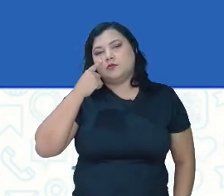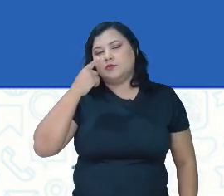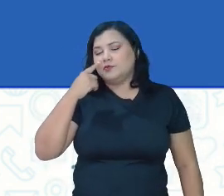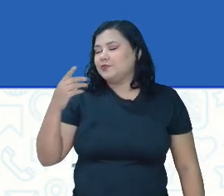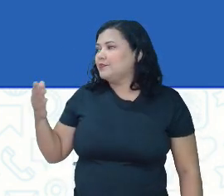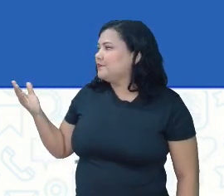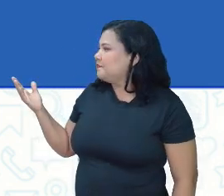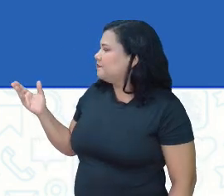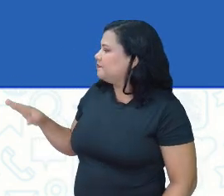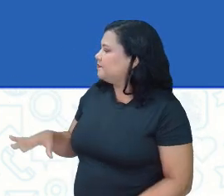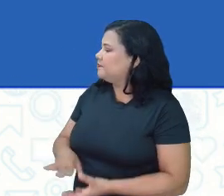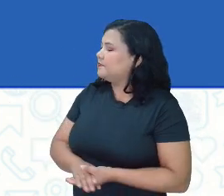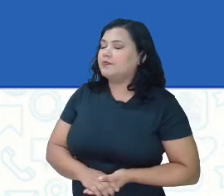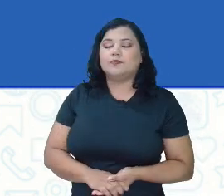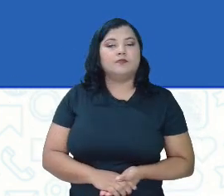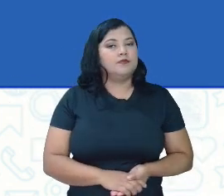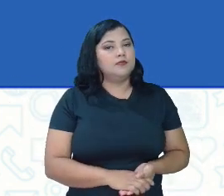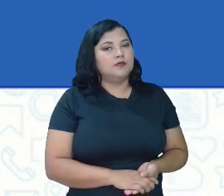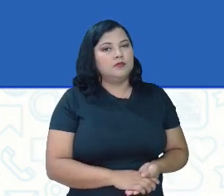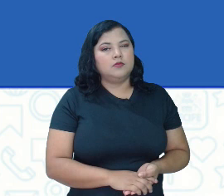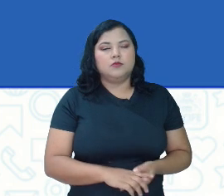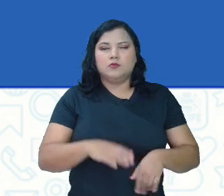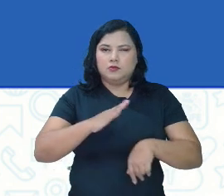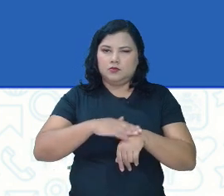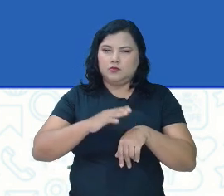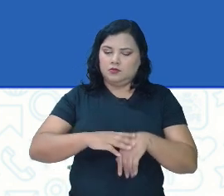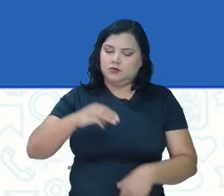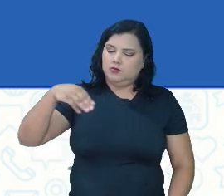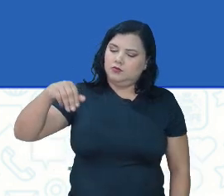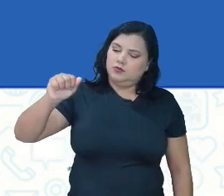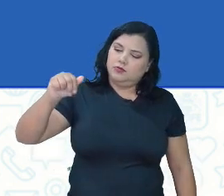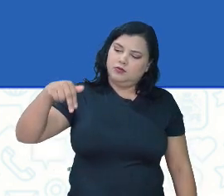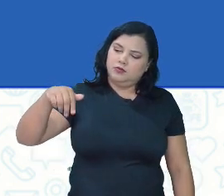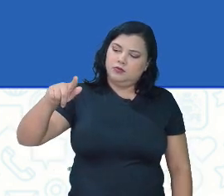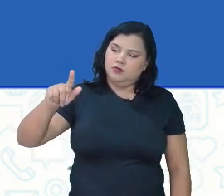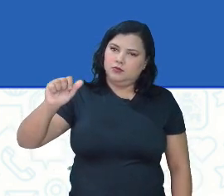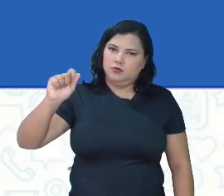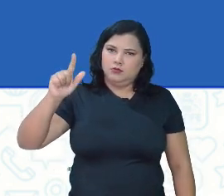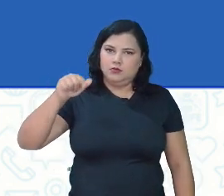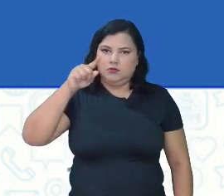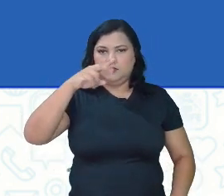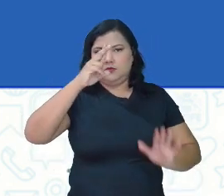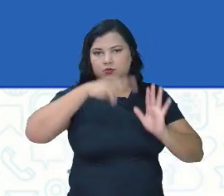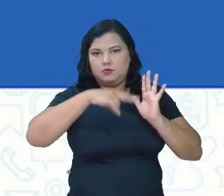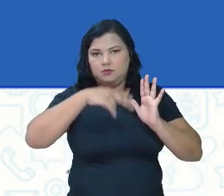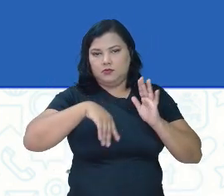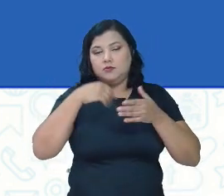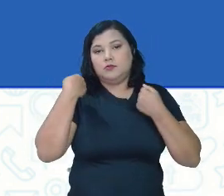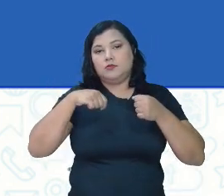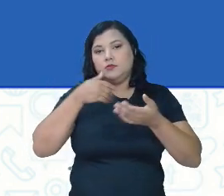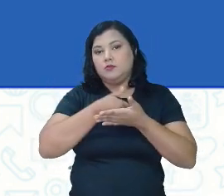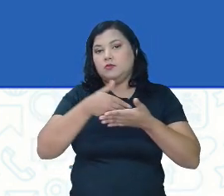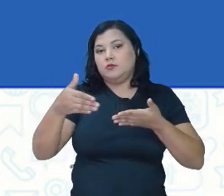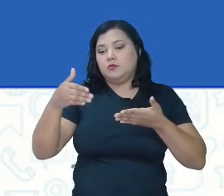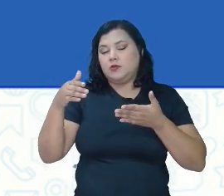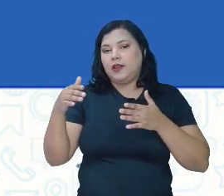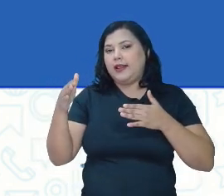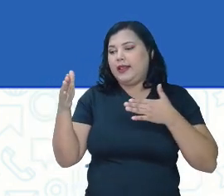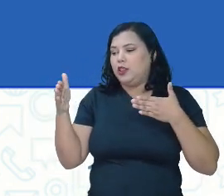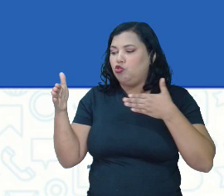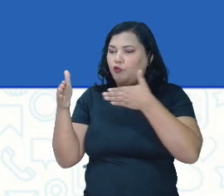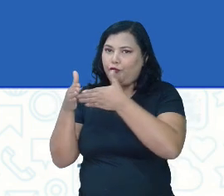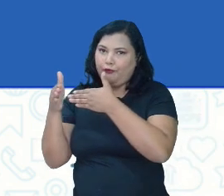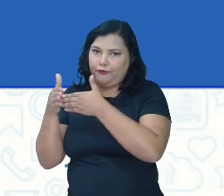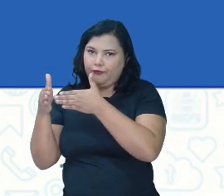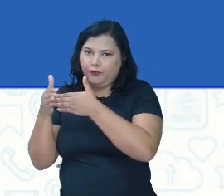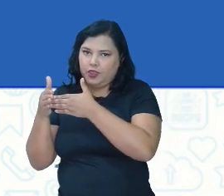pessoal, ao ler um mangá, você deve começar do fim, ou seja, a leitura deve ser